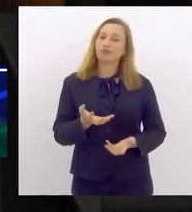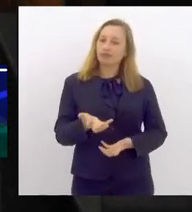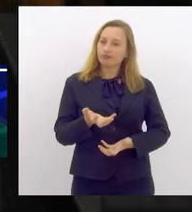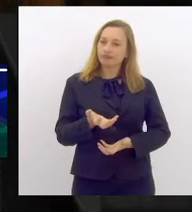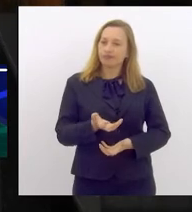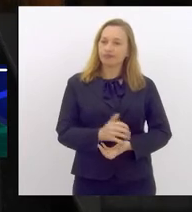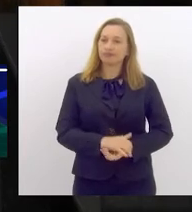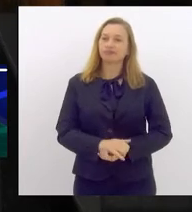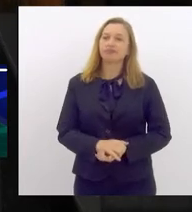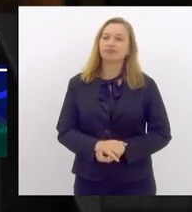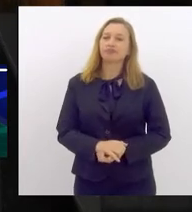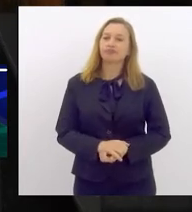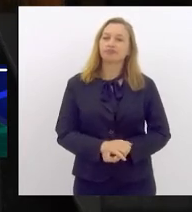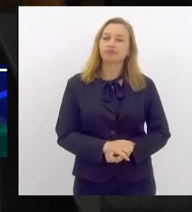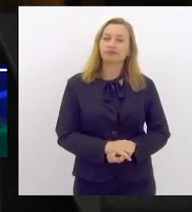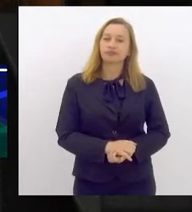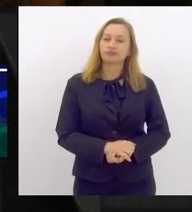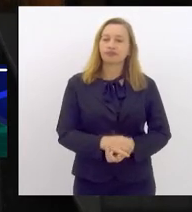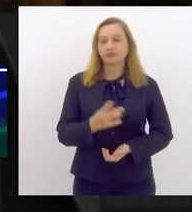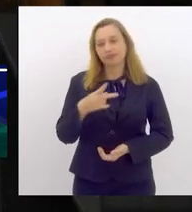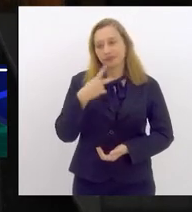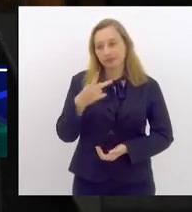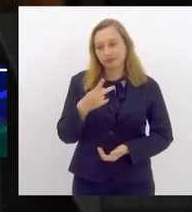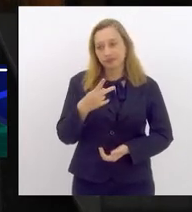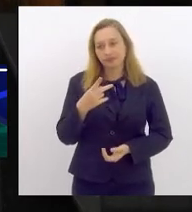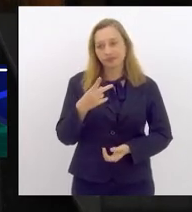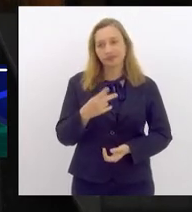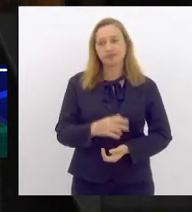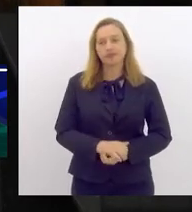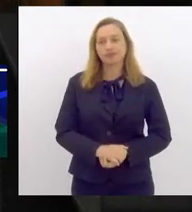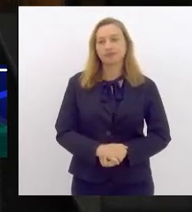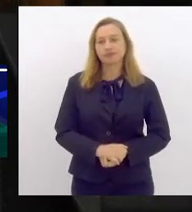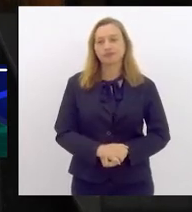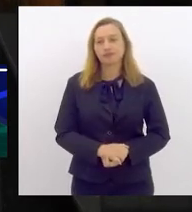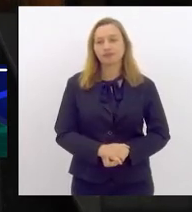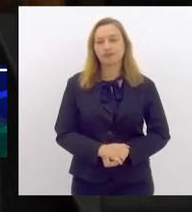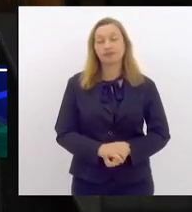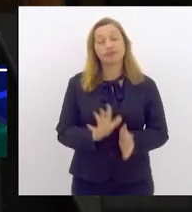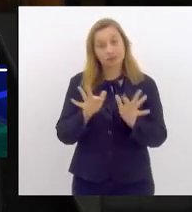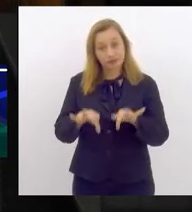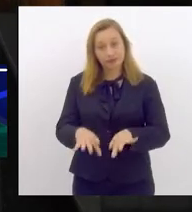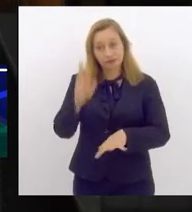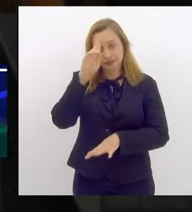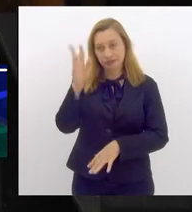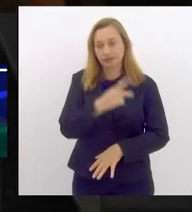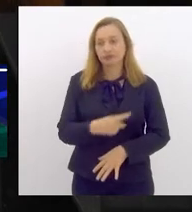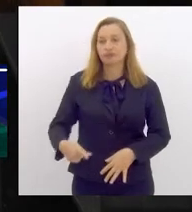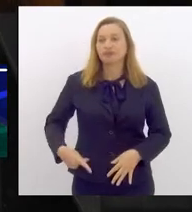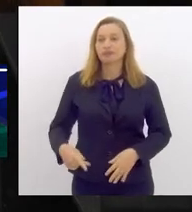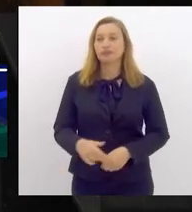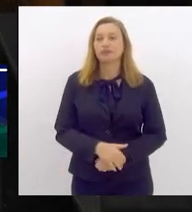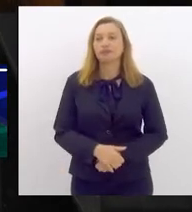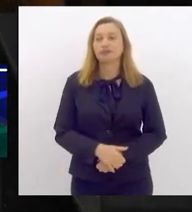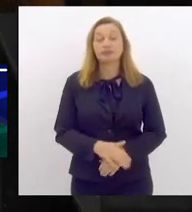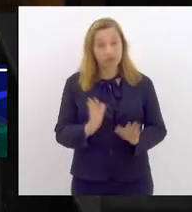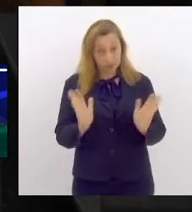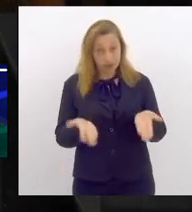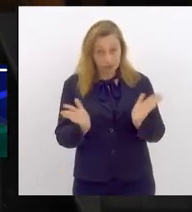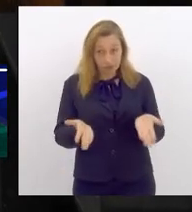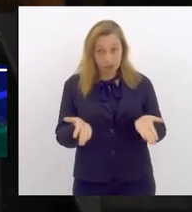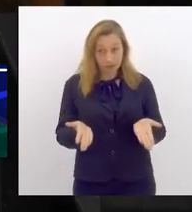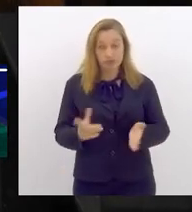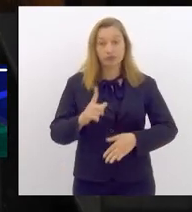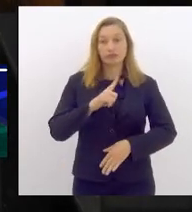deixar as questões assinaladas e para concluir se olha presente hoje